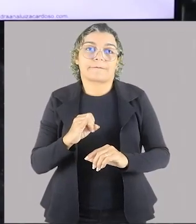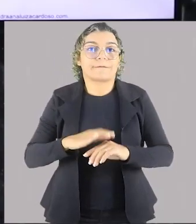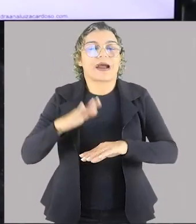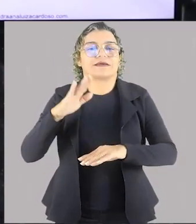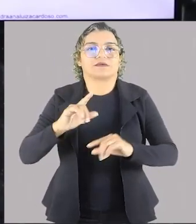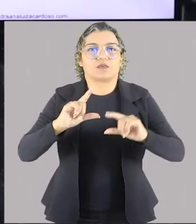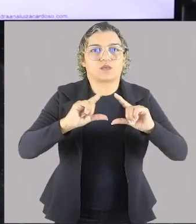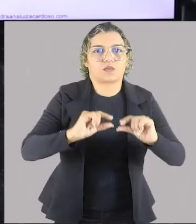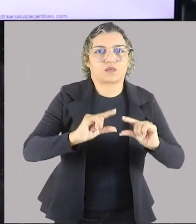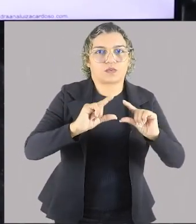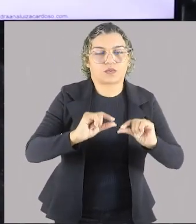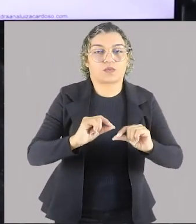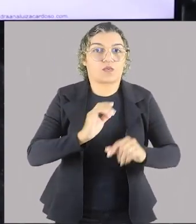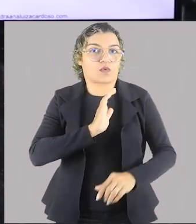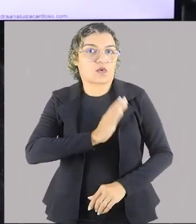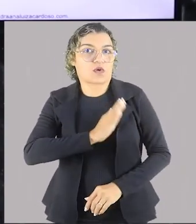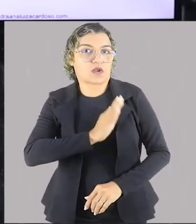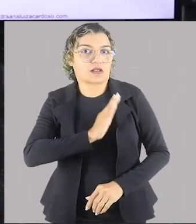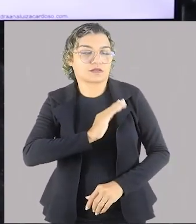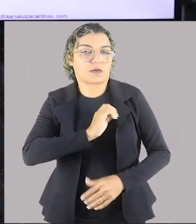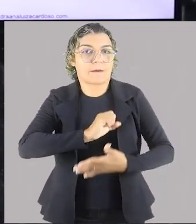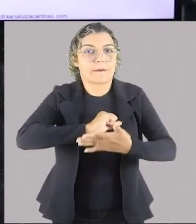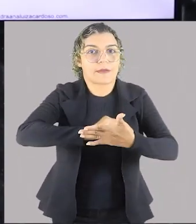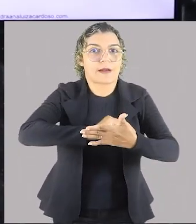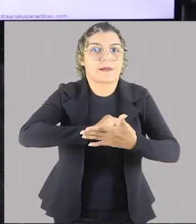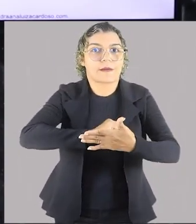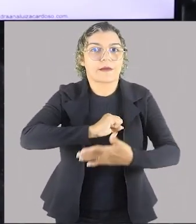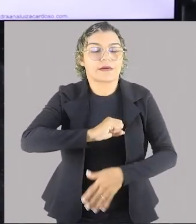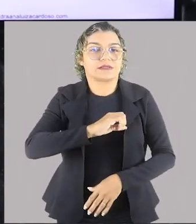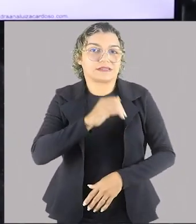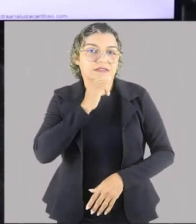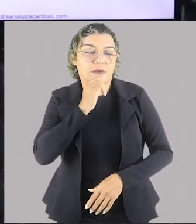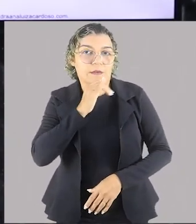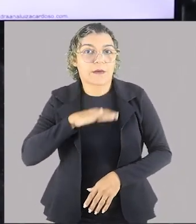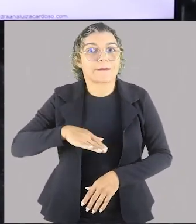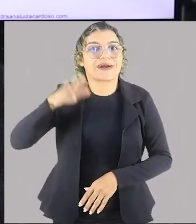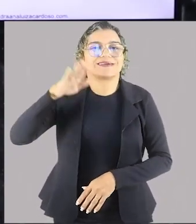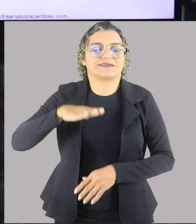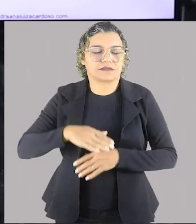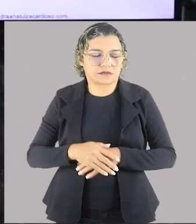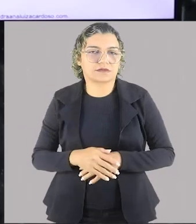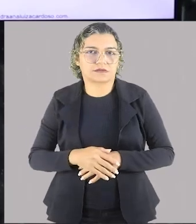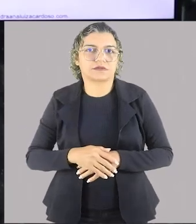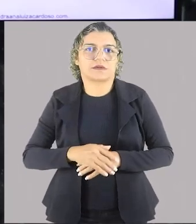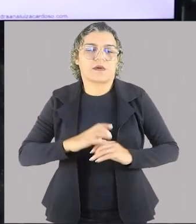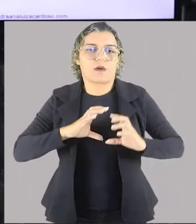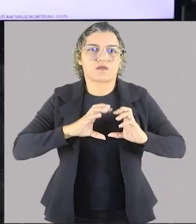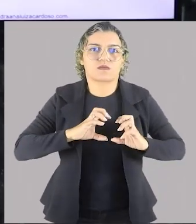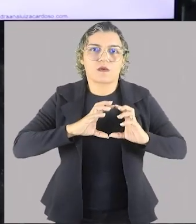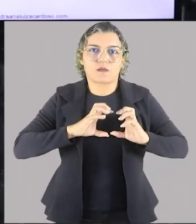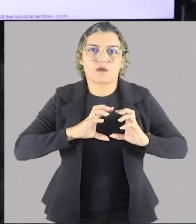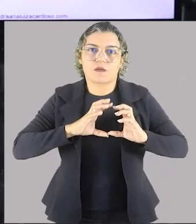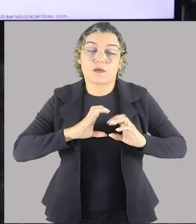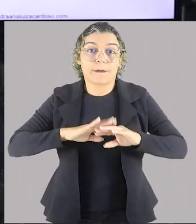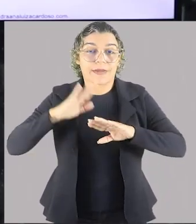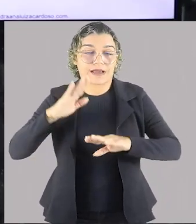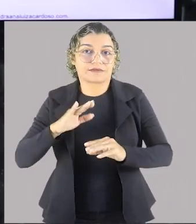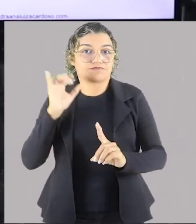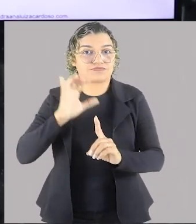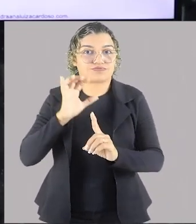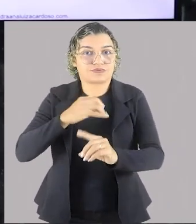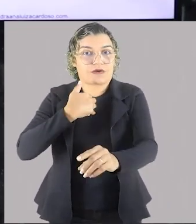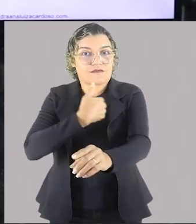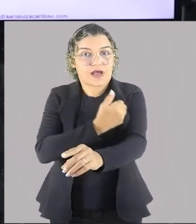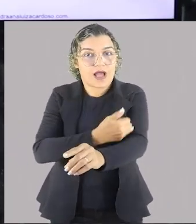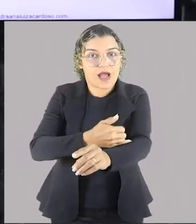vasos, o coração ele precisa bombear mais forte para poder o sangue ir para dentro desses vasos.